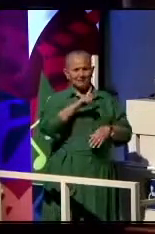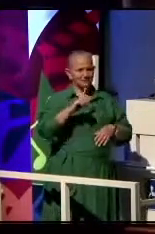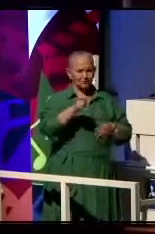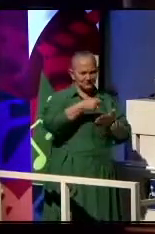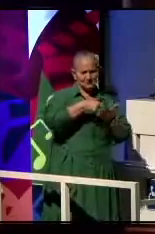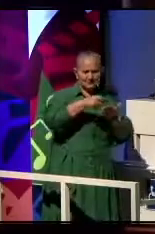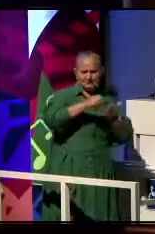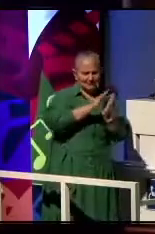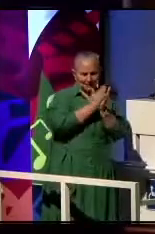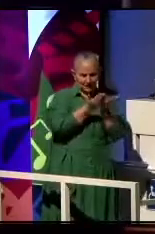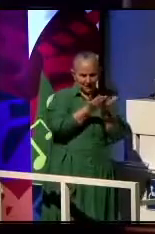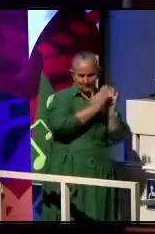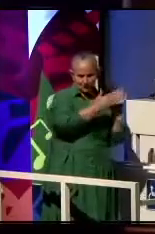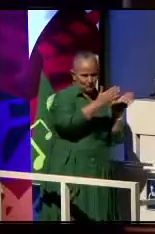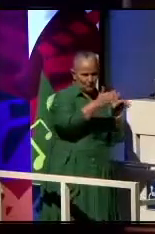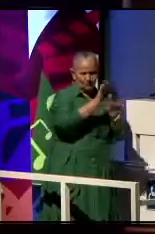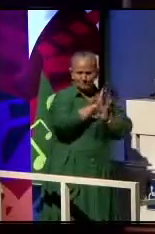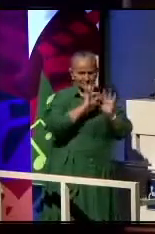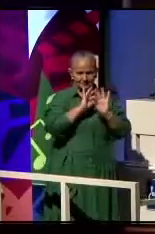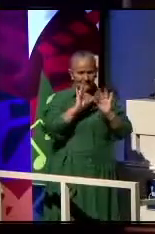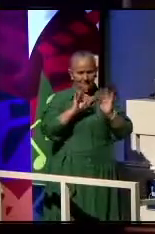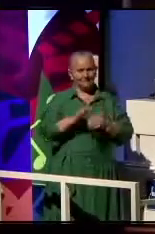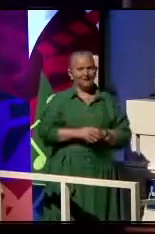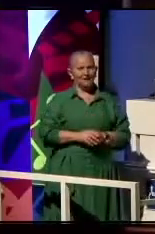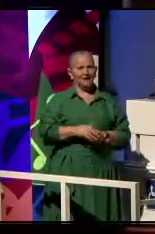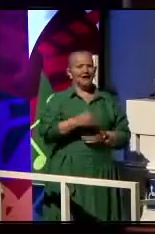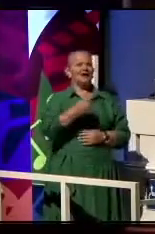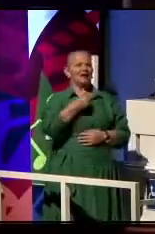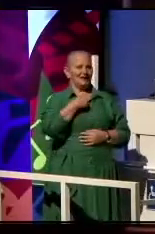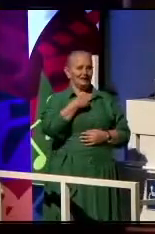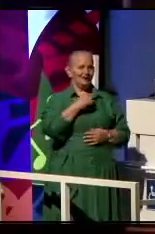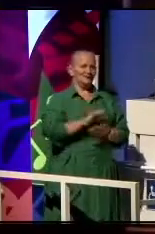Helena? As mulheres estavam juntos, sim, mas na linha de frente só homens.